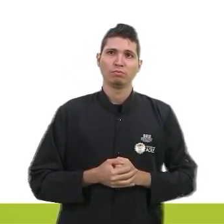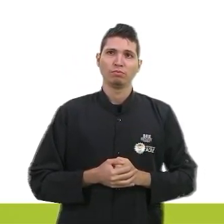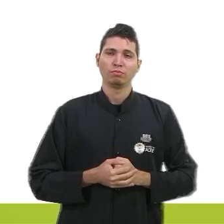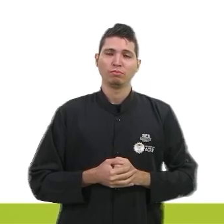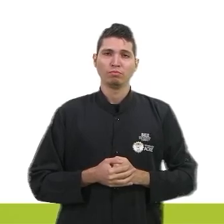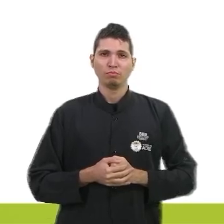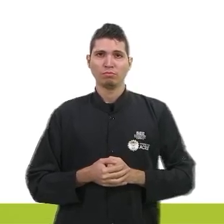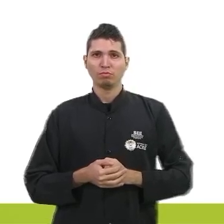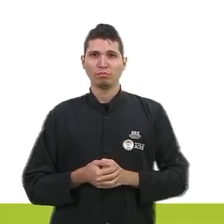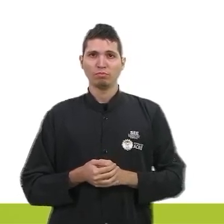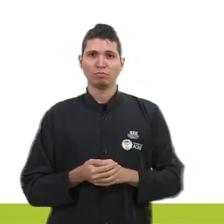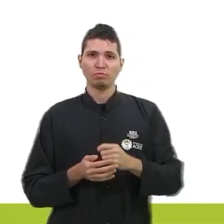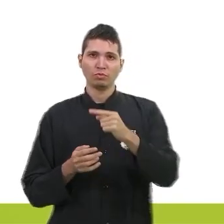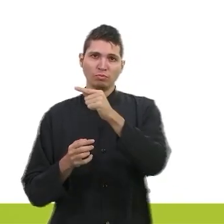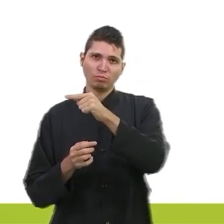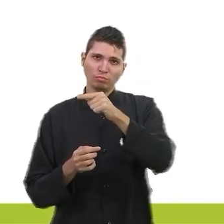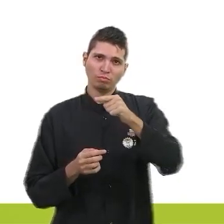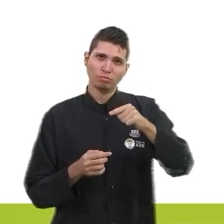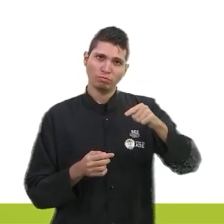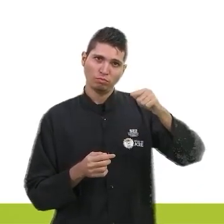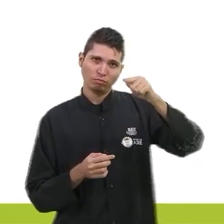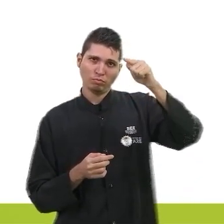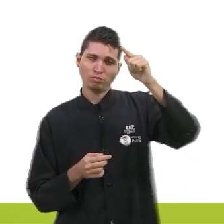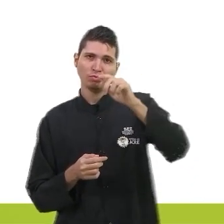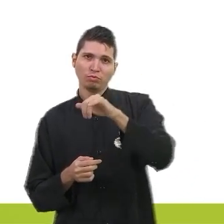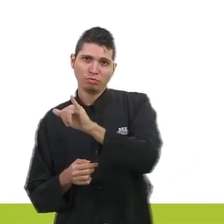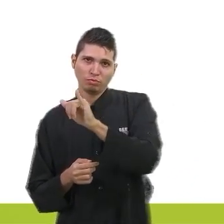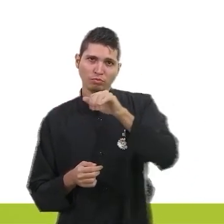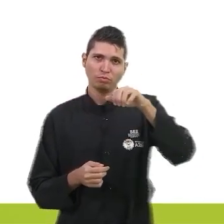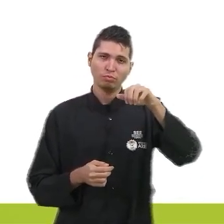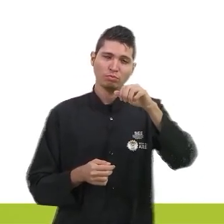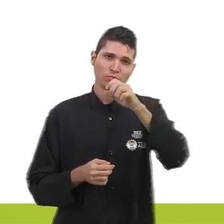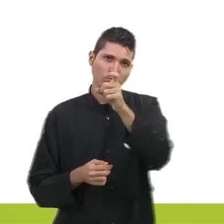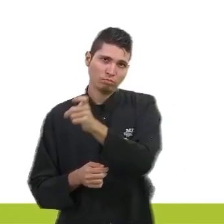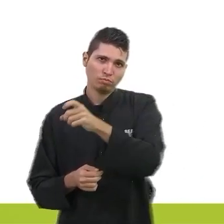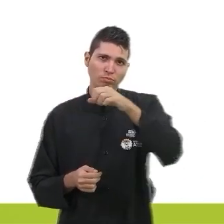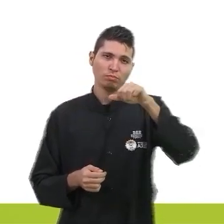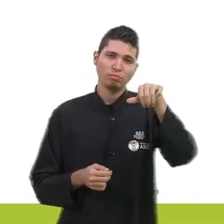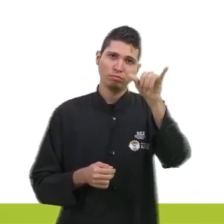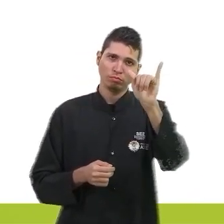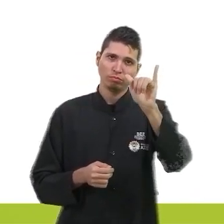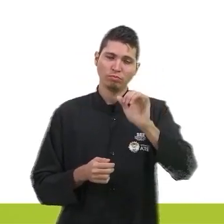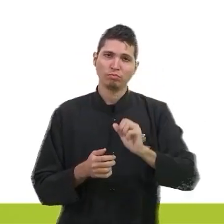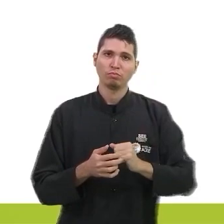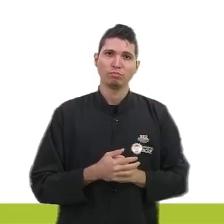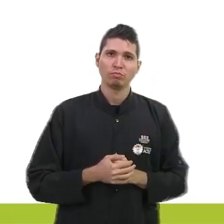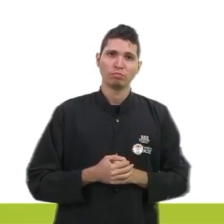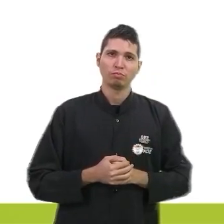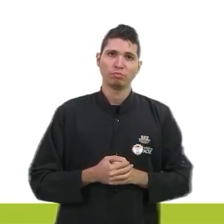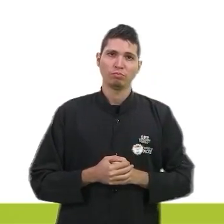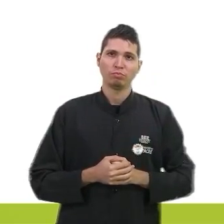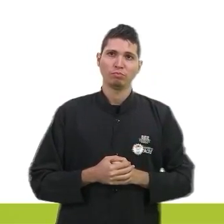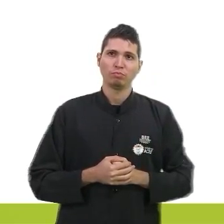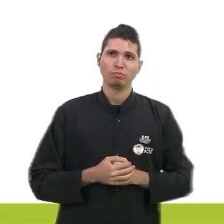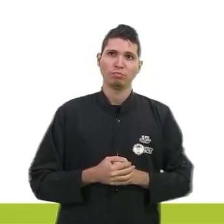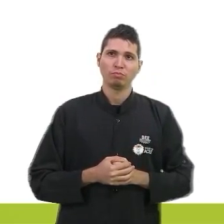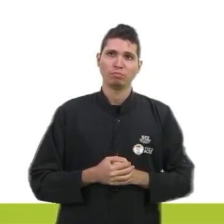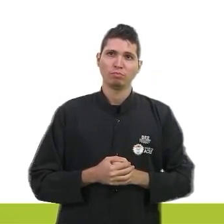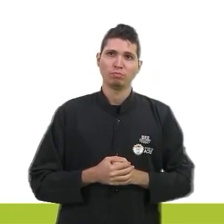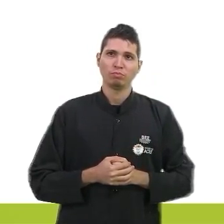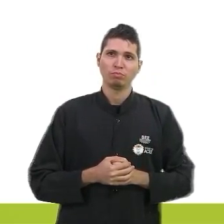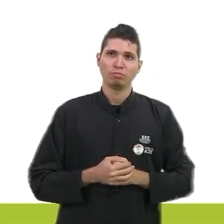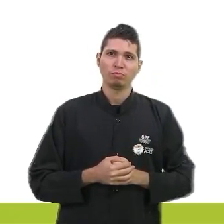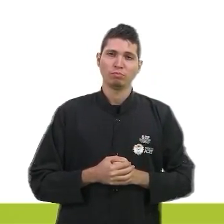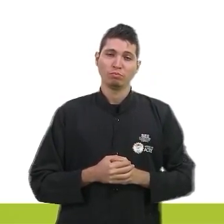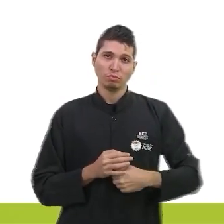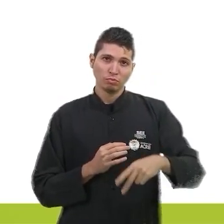vou observar a medida, digamos que aqui seja P, P', a projeção do P, e aqui seja P, duas linhas, a projeção